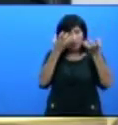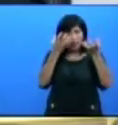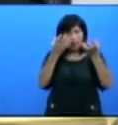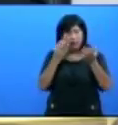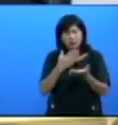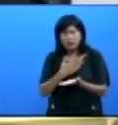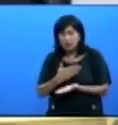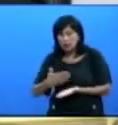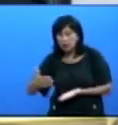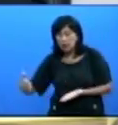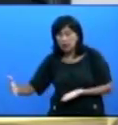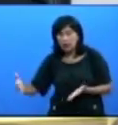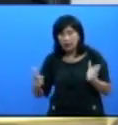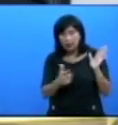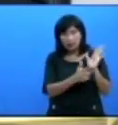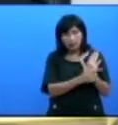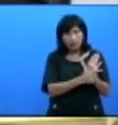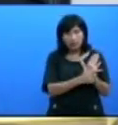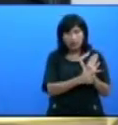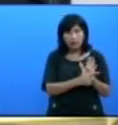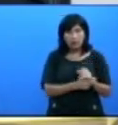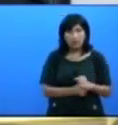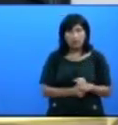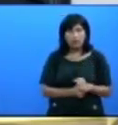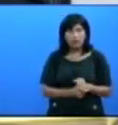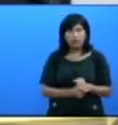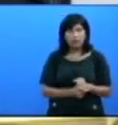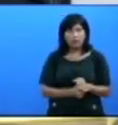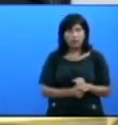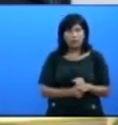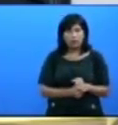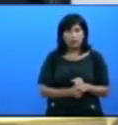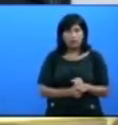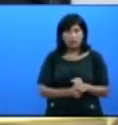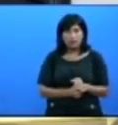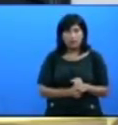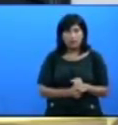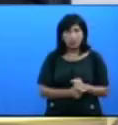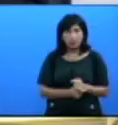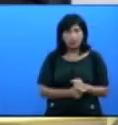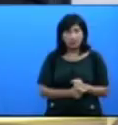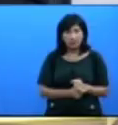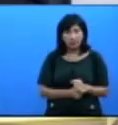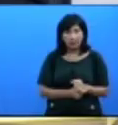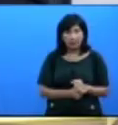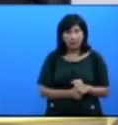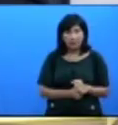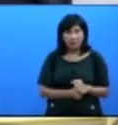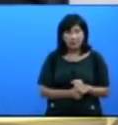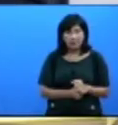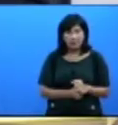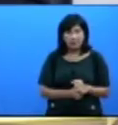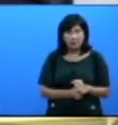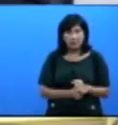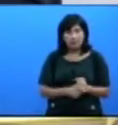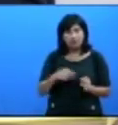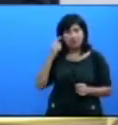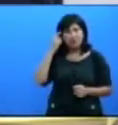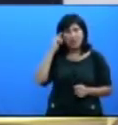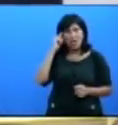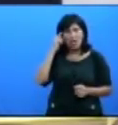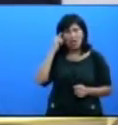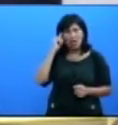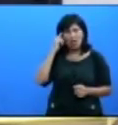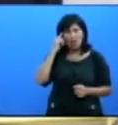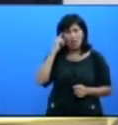as emendas dos colegas, a vereadora Edna disse que perdeu um pouco do ânimo, eu perdi todo, né? Ela